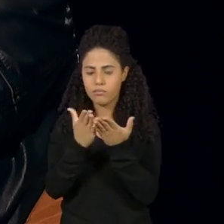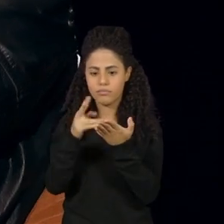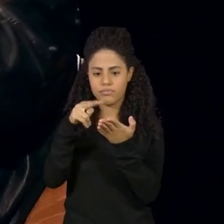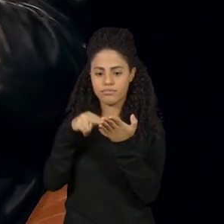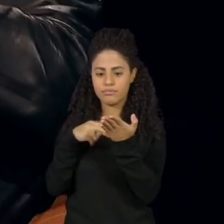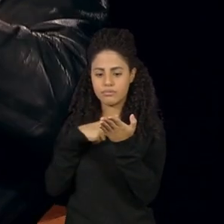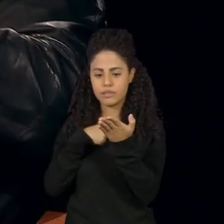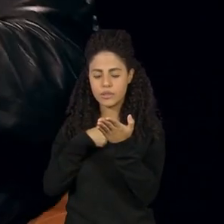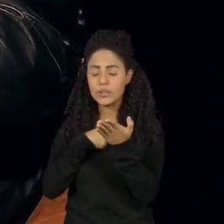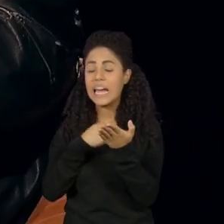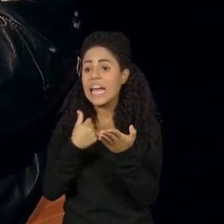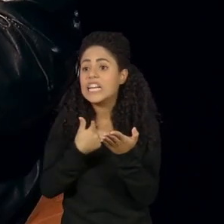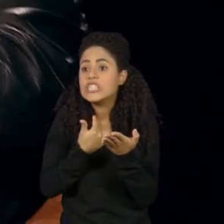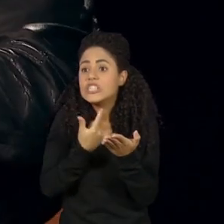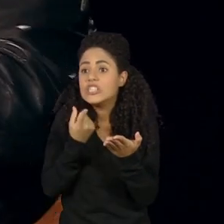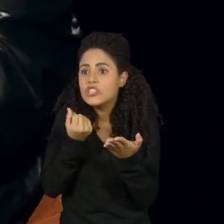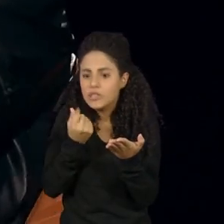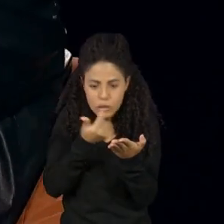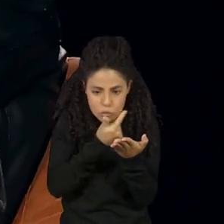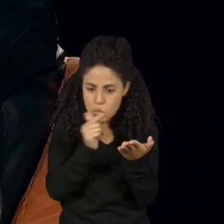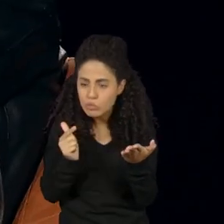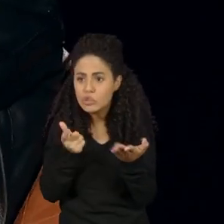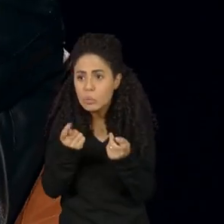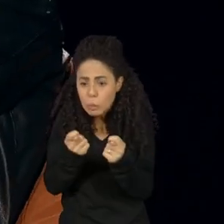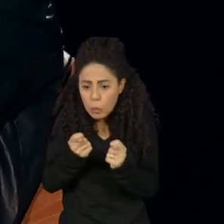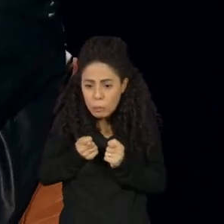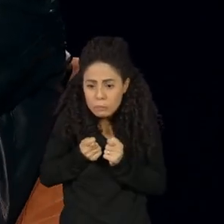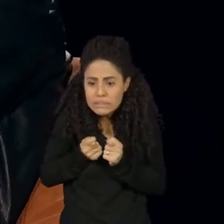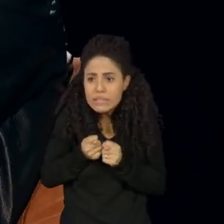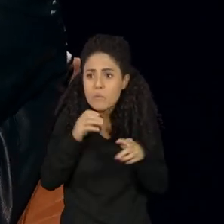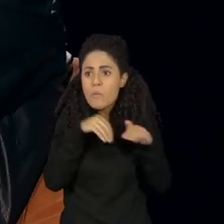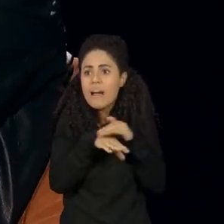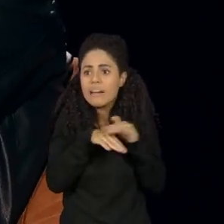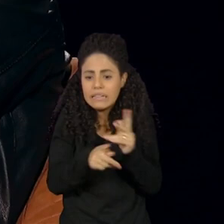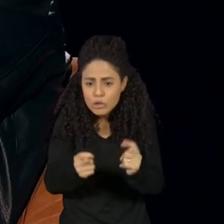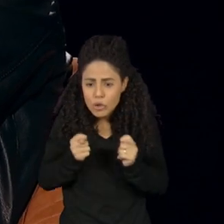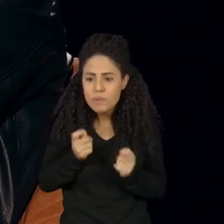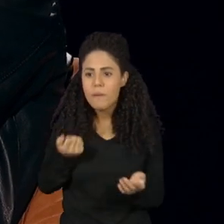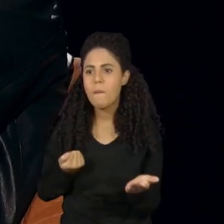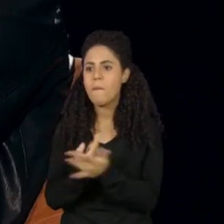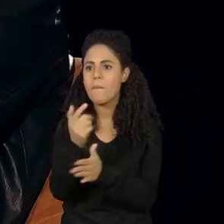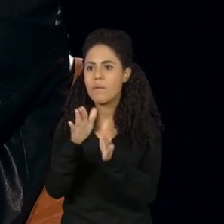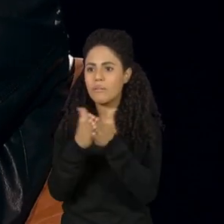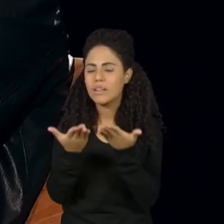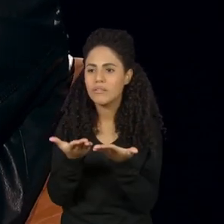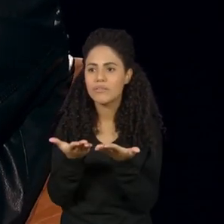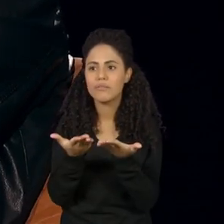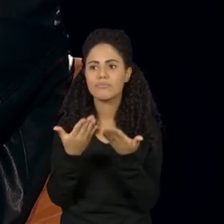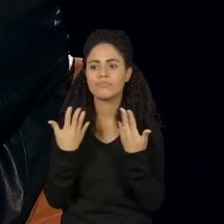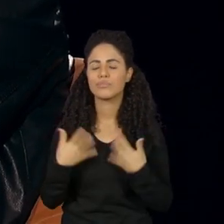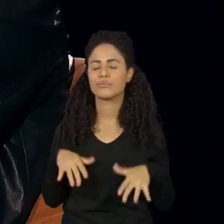eu não tinha dinheiro, assim, economizei uma grana para comprar esse livro, né? E aí li o livro, assim, numa noite,